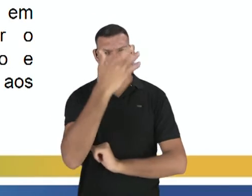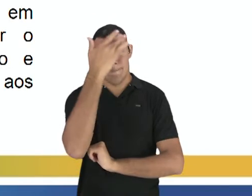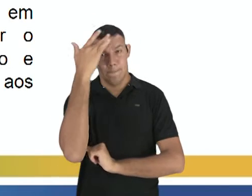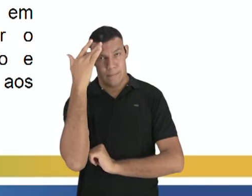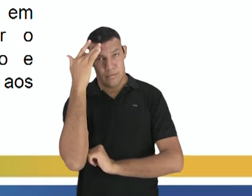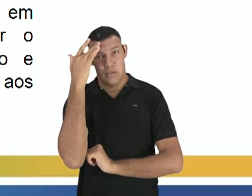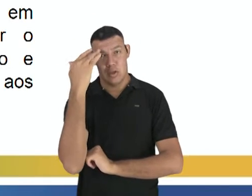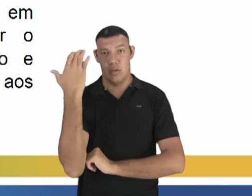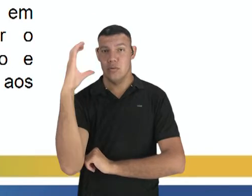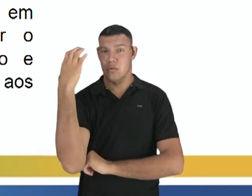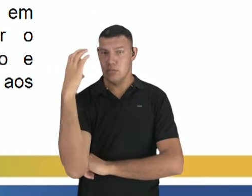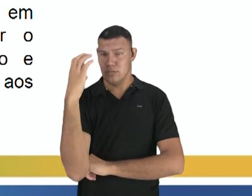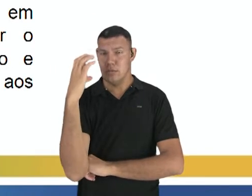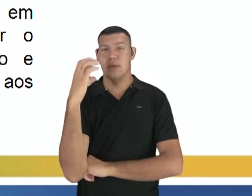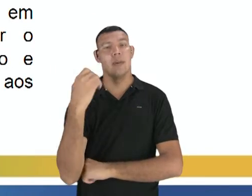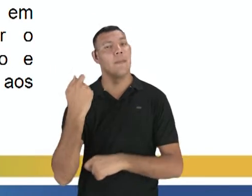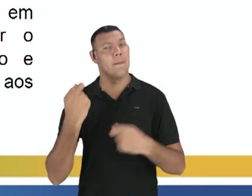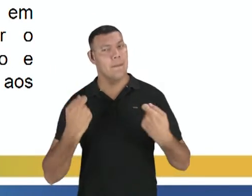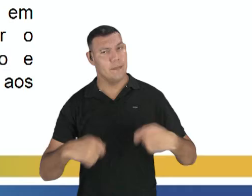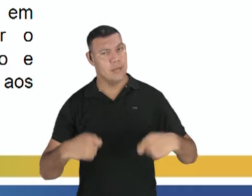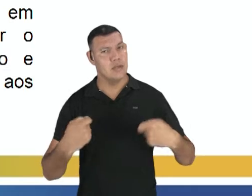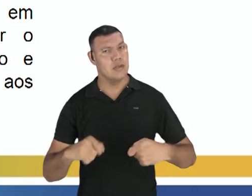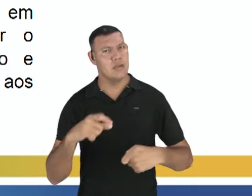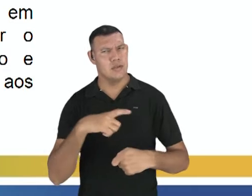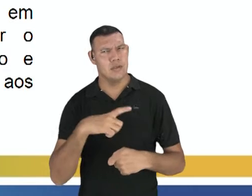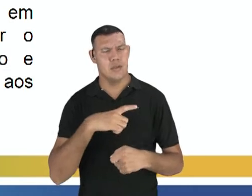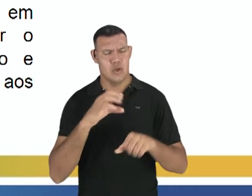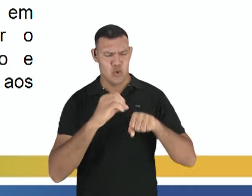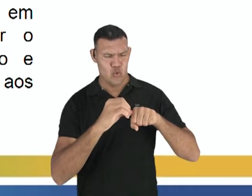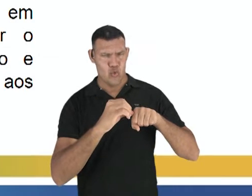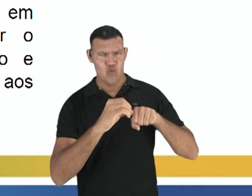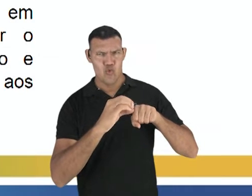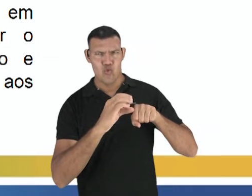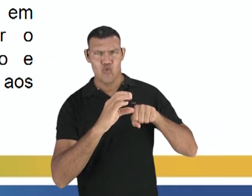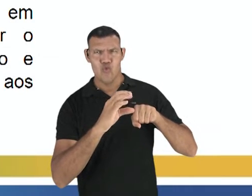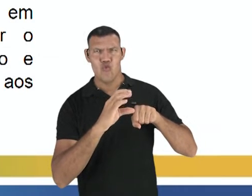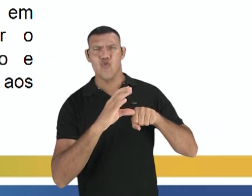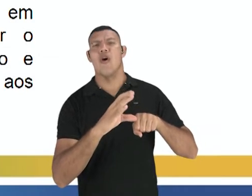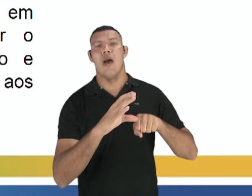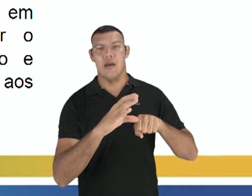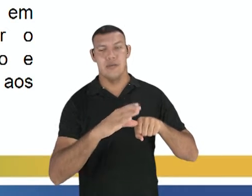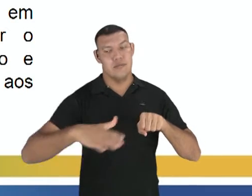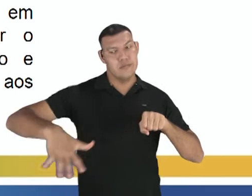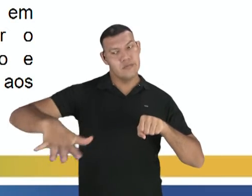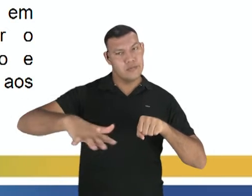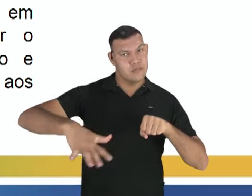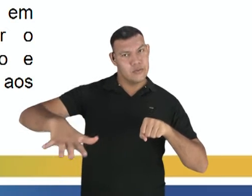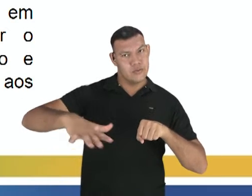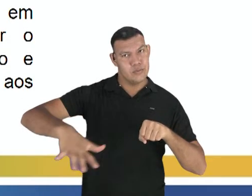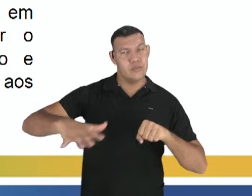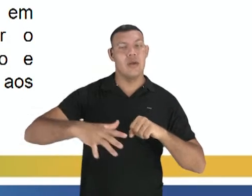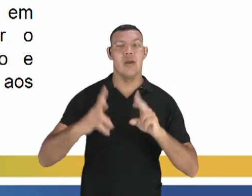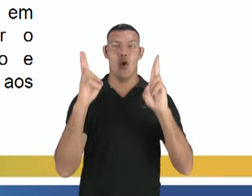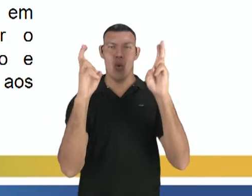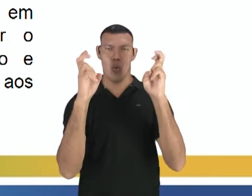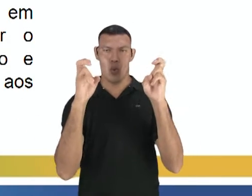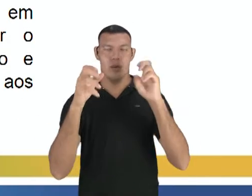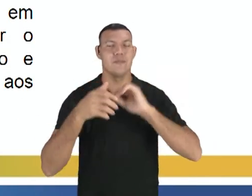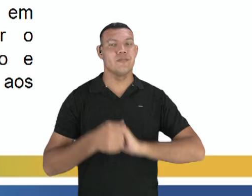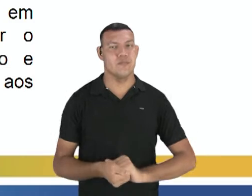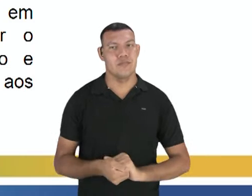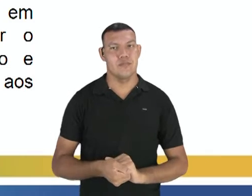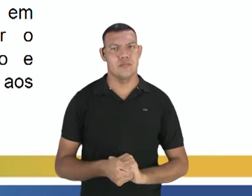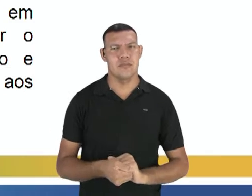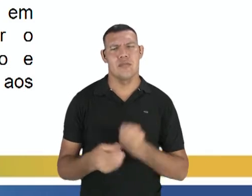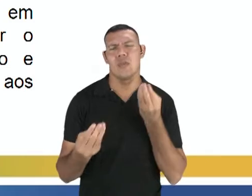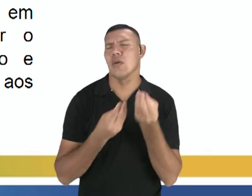pessoa seja cientista, ela tem que ter um vasto conhecimento sobre aquele assunto, sobre aquele tema.